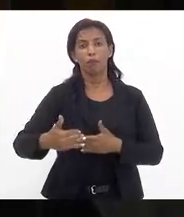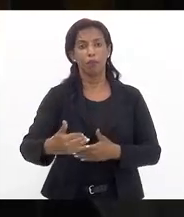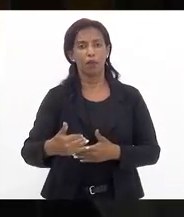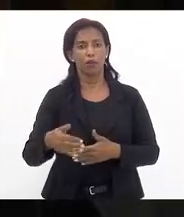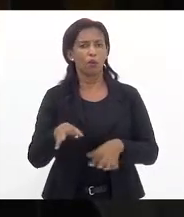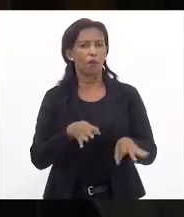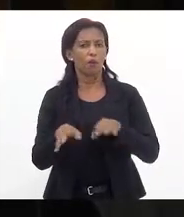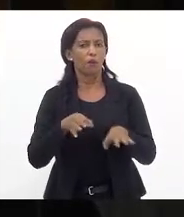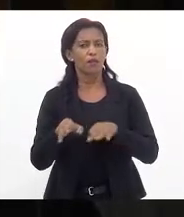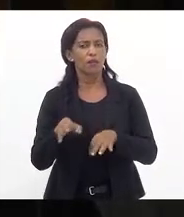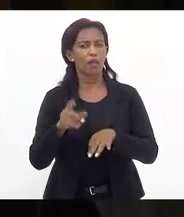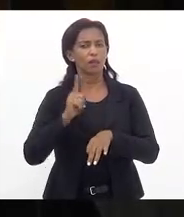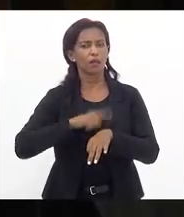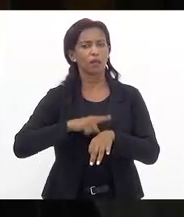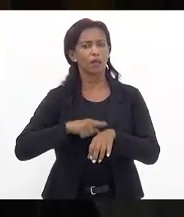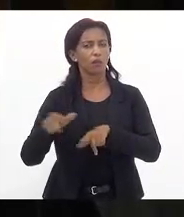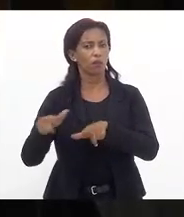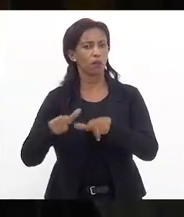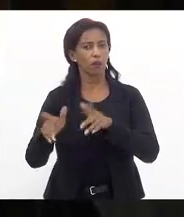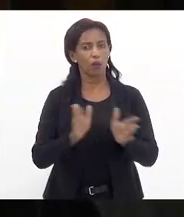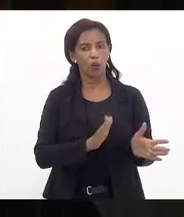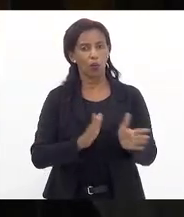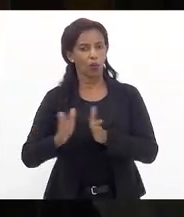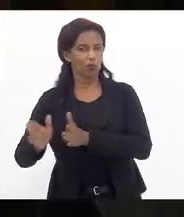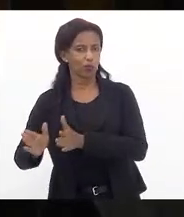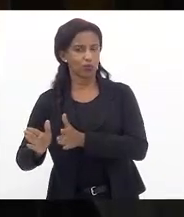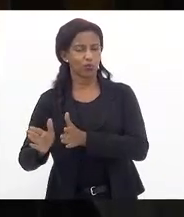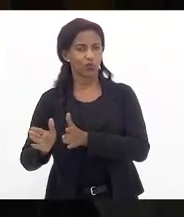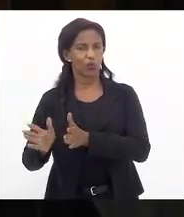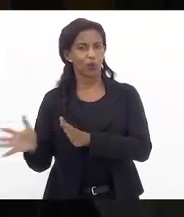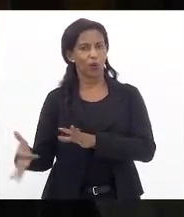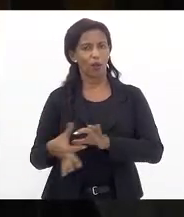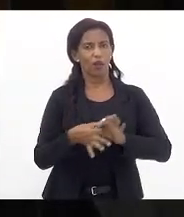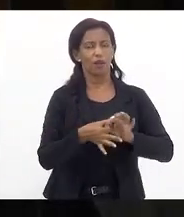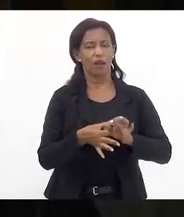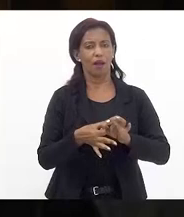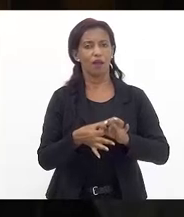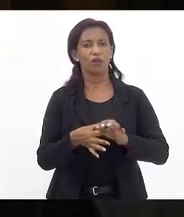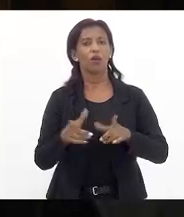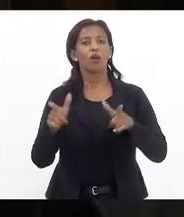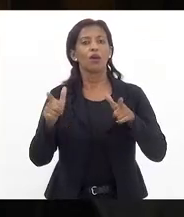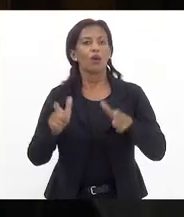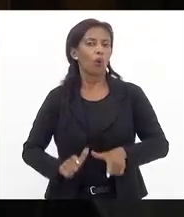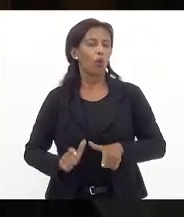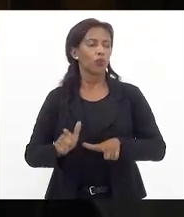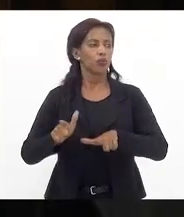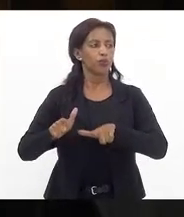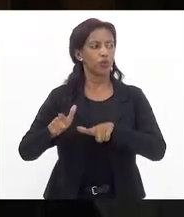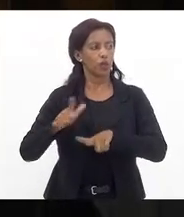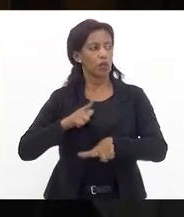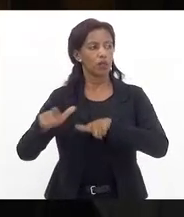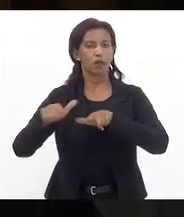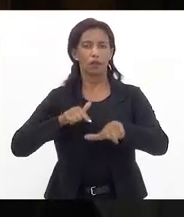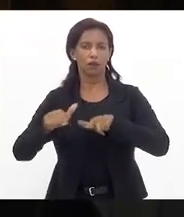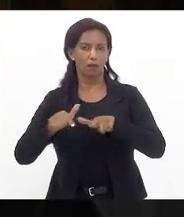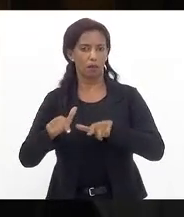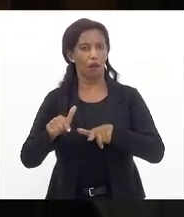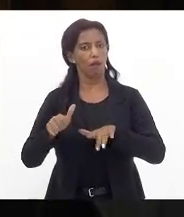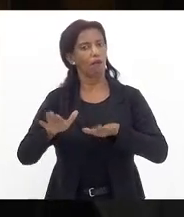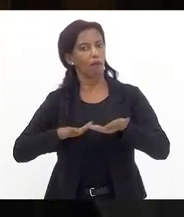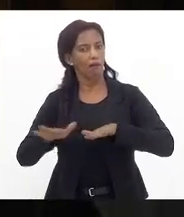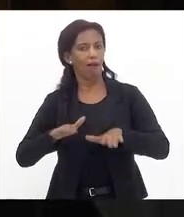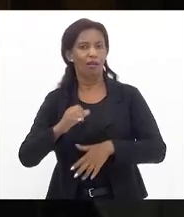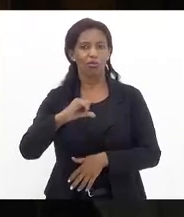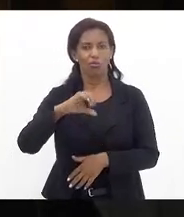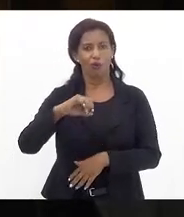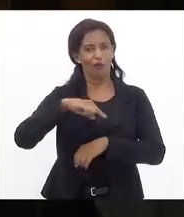certa carga horária de formação continuada em cursos ligados às áreas em que ele atua, em que ele trabalha. É razoável.